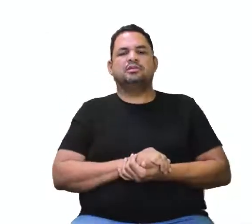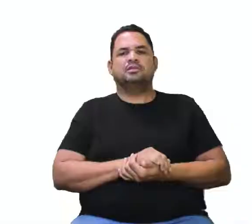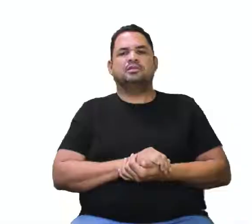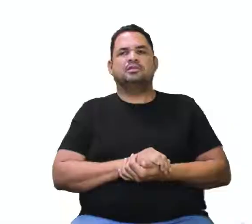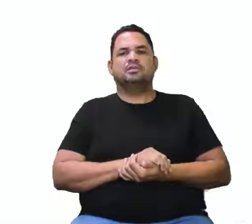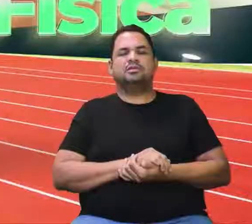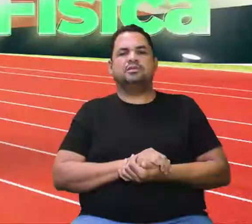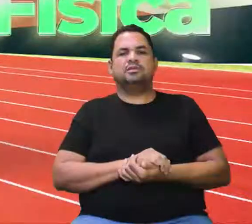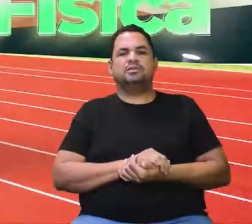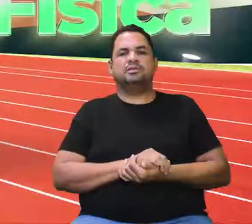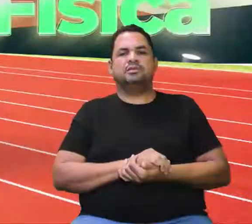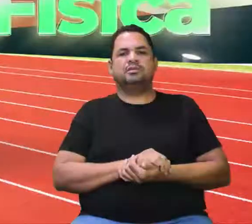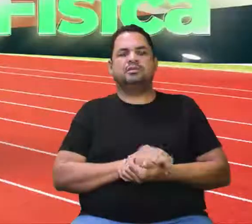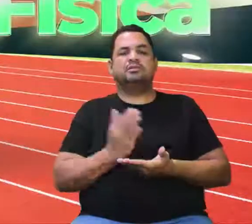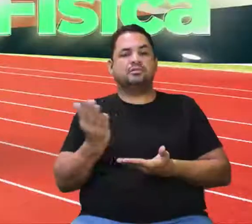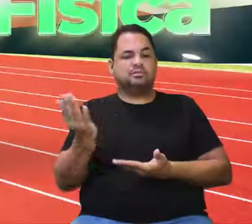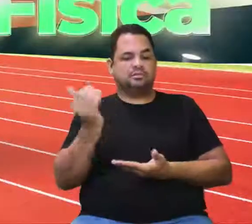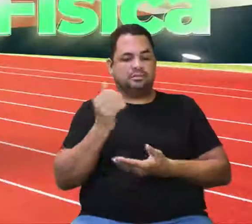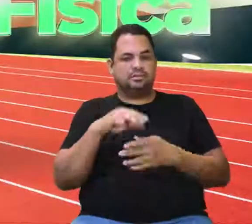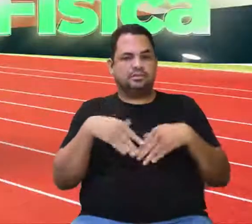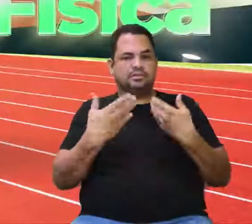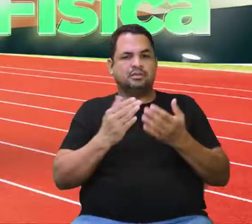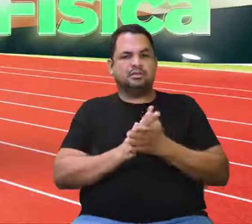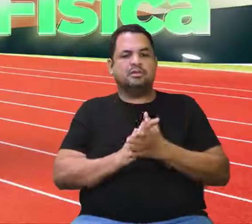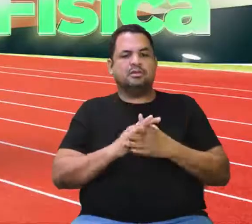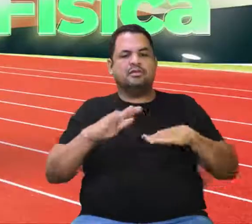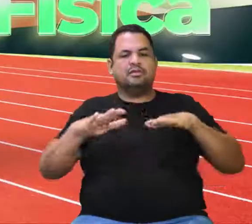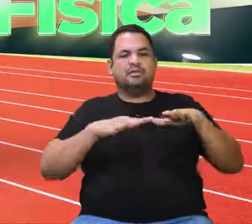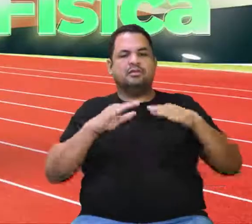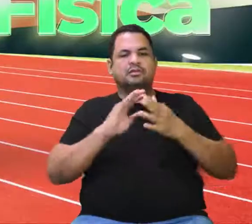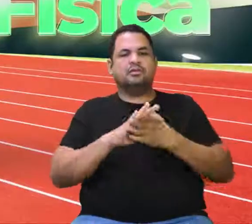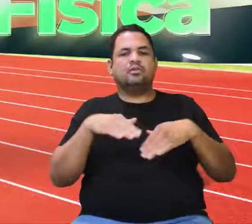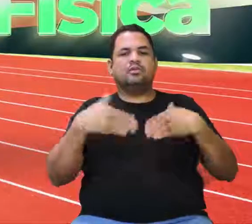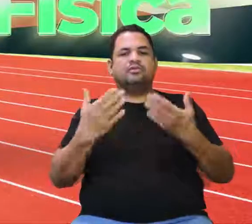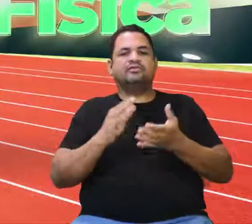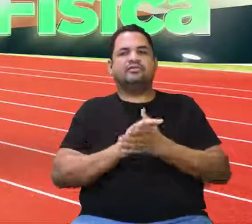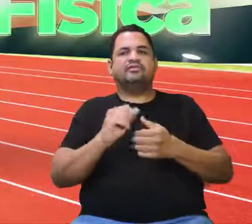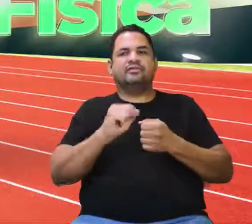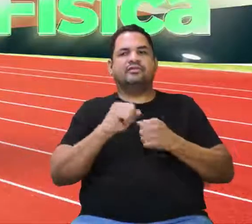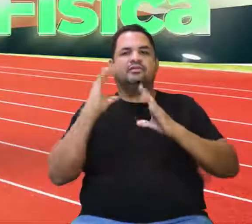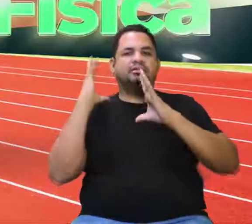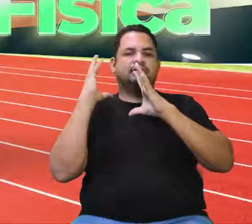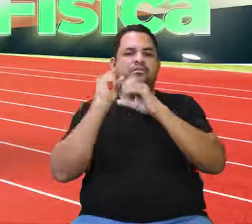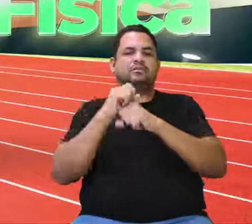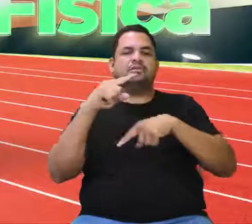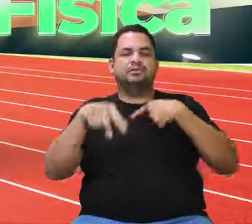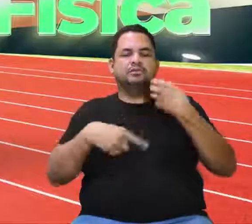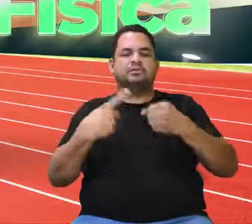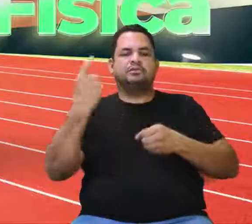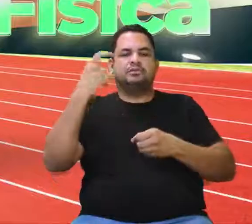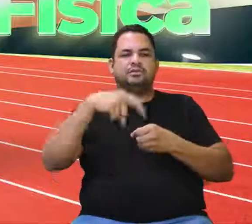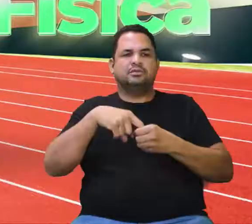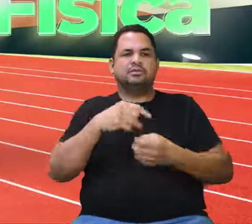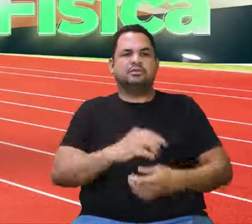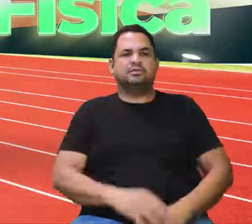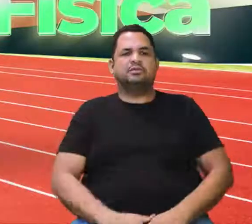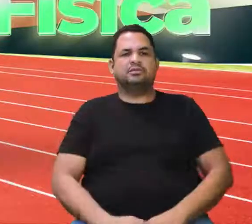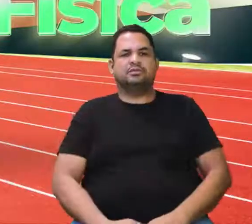Fechamos aqui, que a gente vai vir aqui para a gente fazer o nosso mexa-se na hora da revisão. Já já nós estamos de volta.